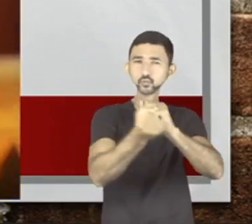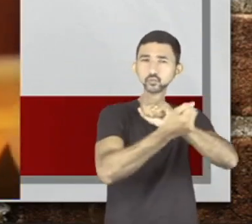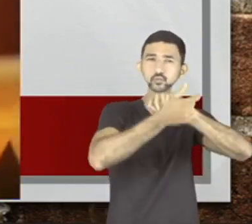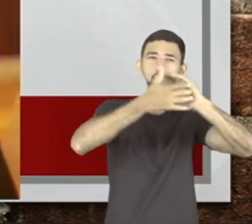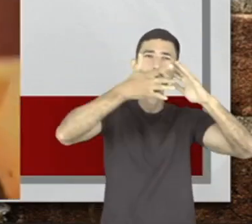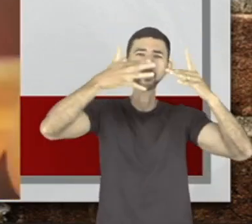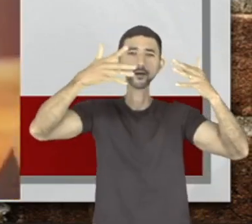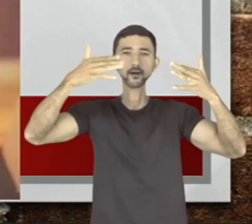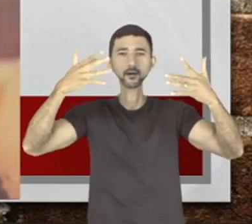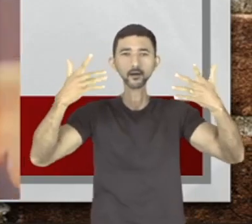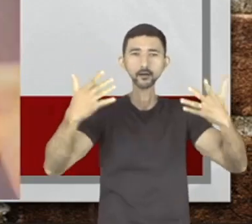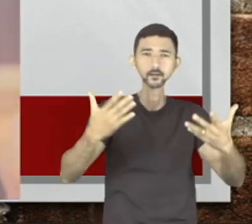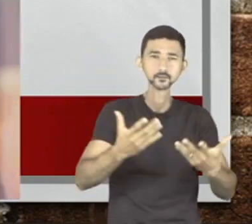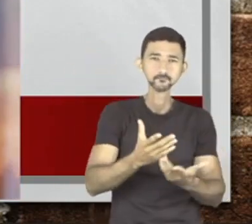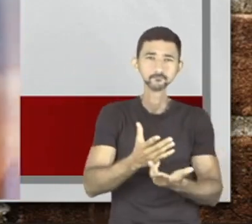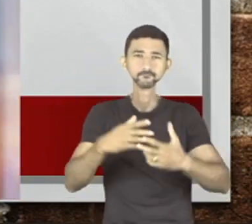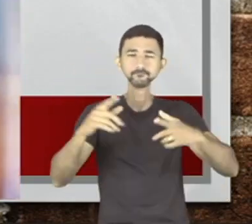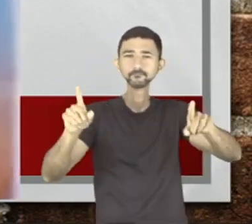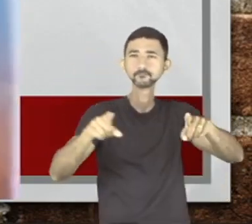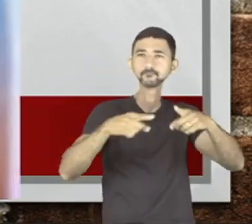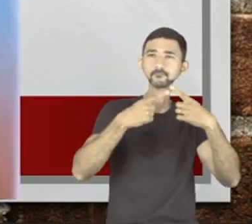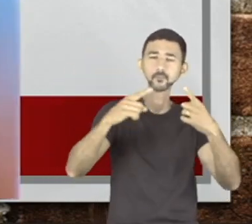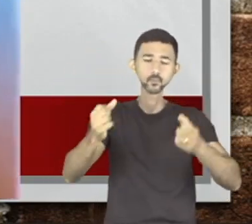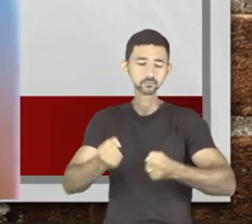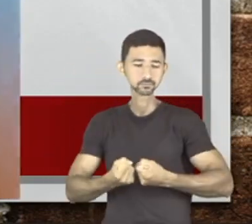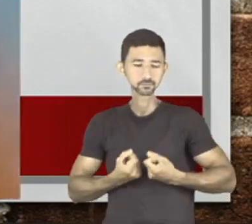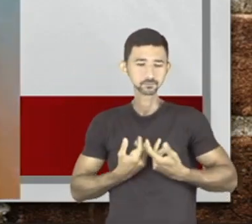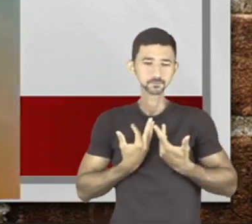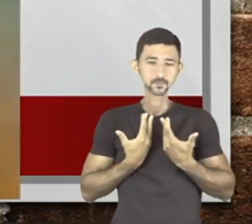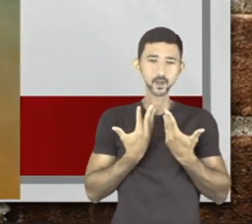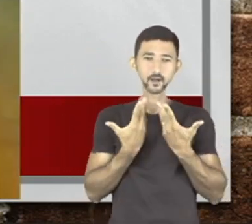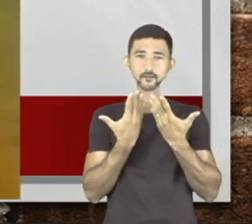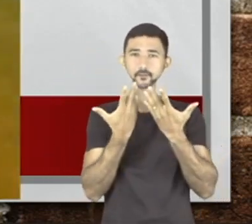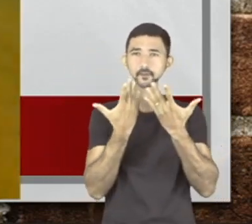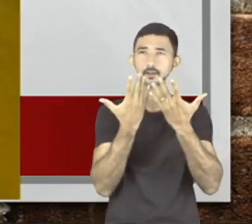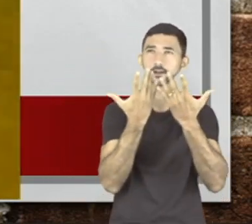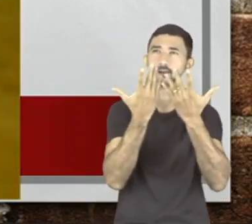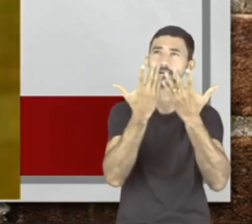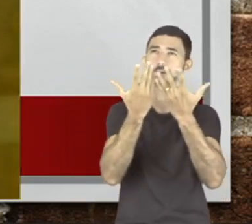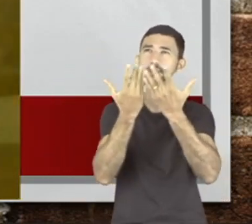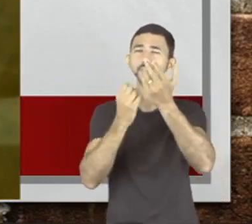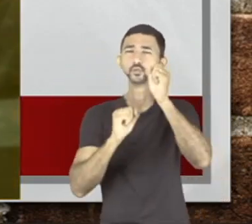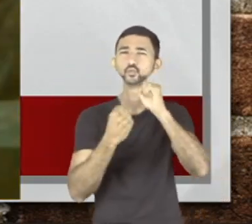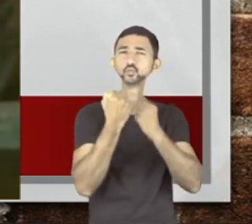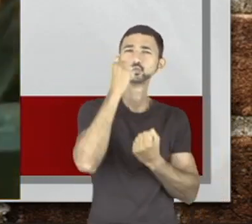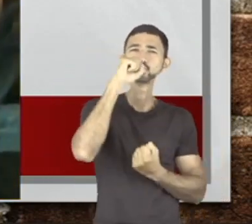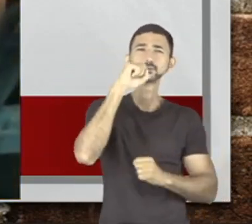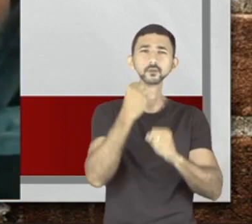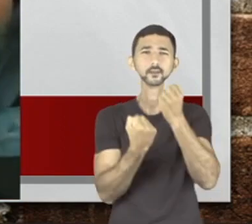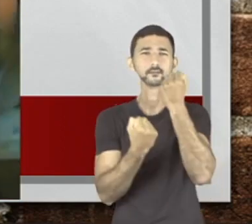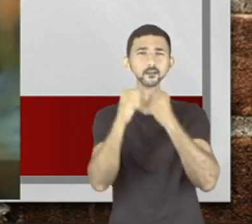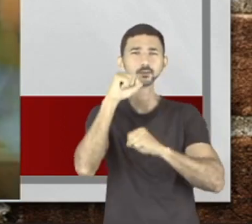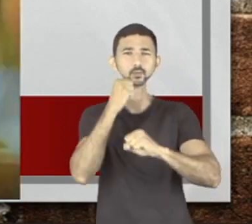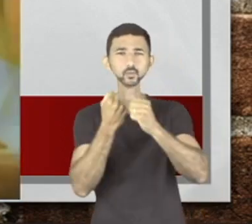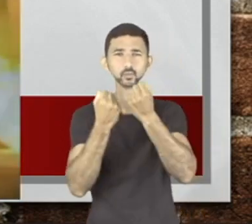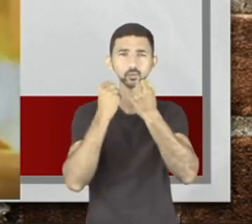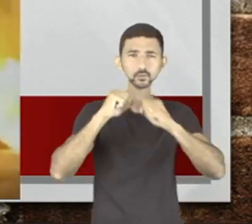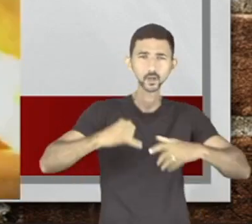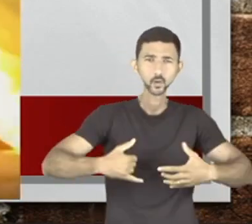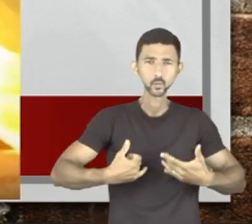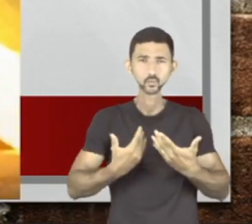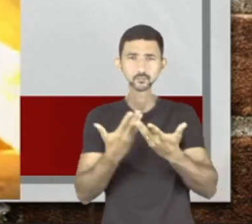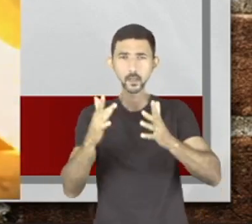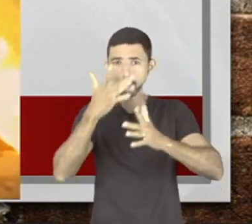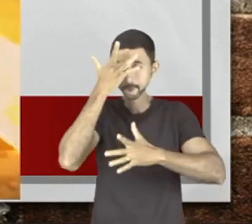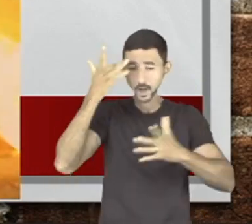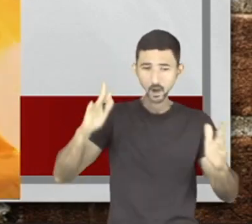Louçã. Tudo em ti são encantos vibrantes, desde a indústria,